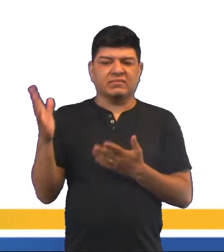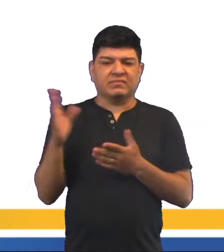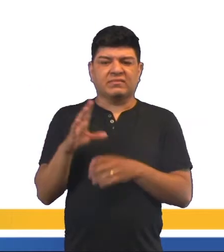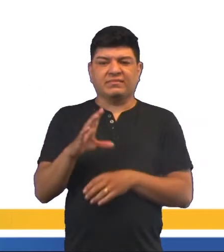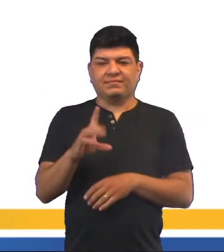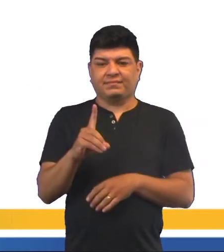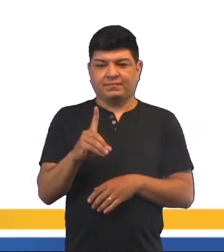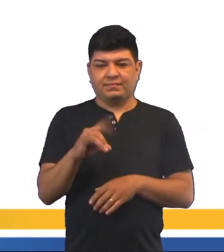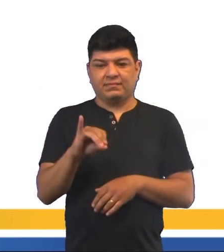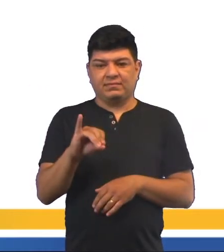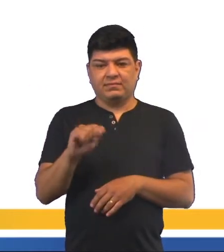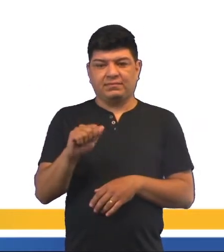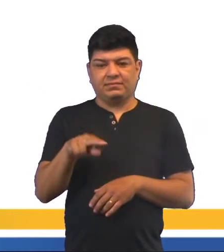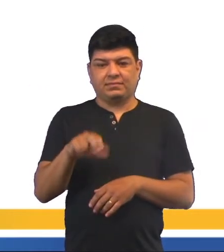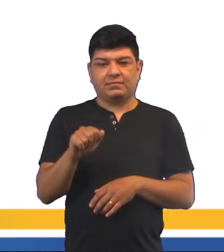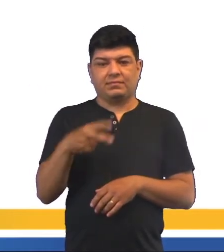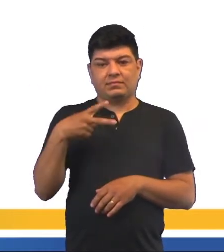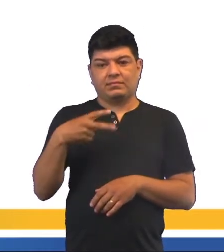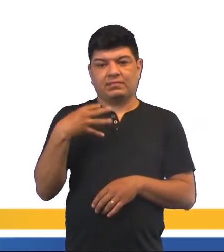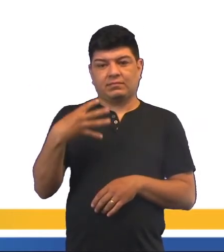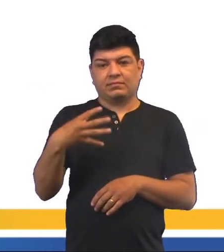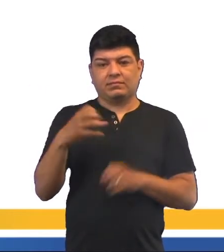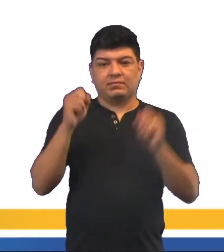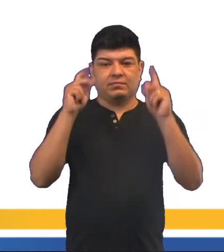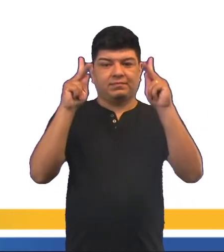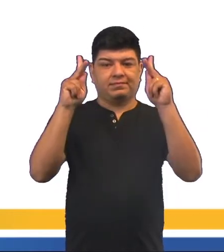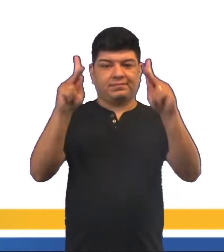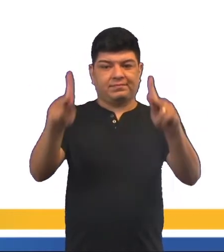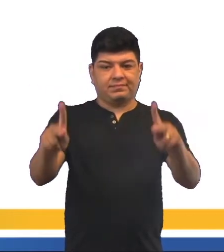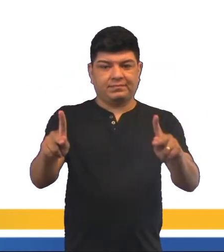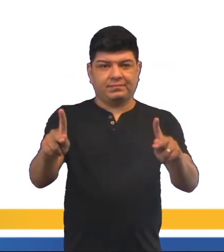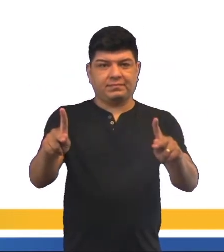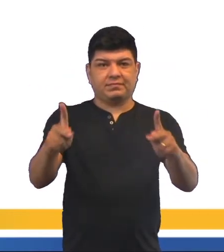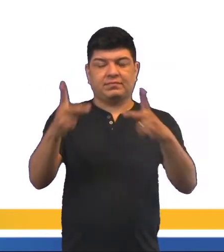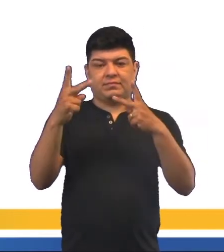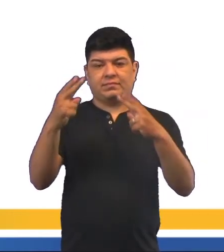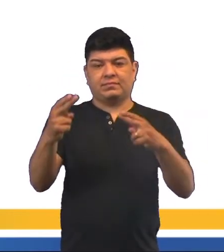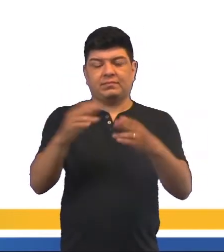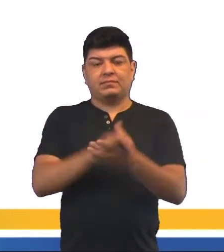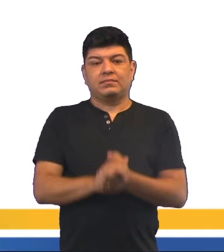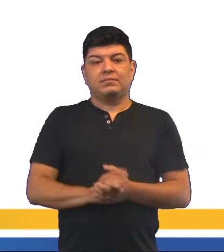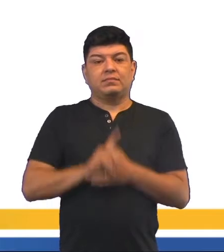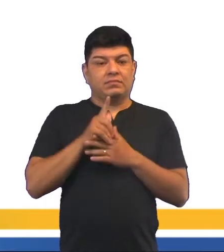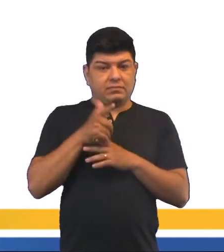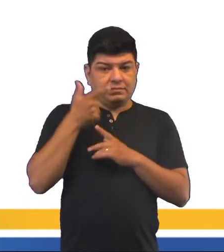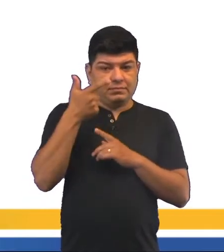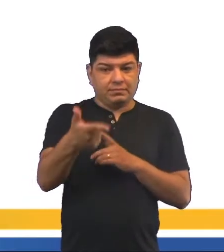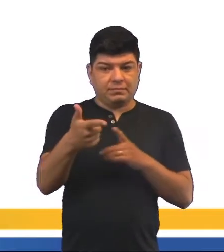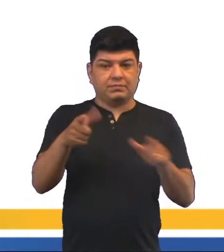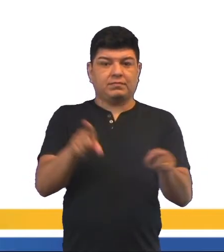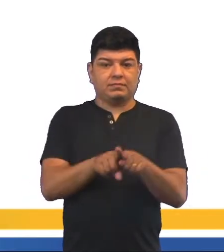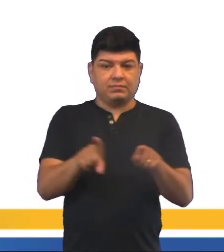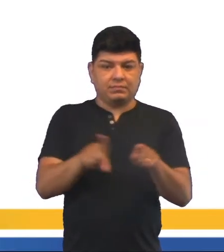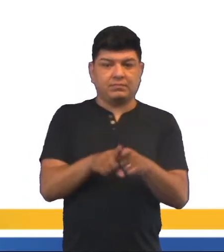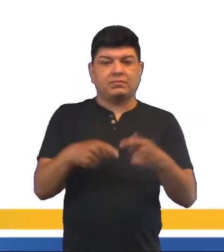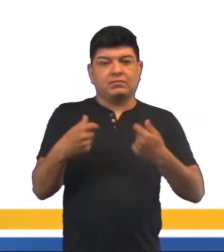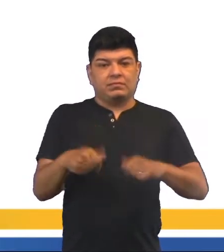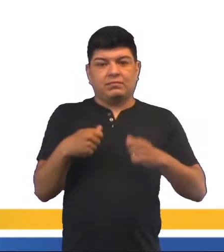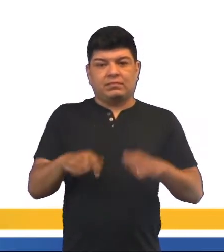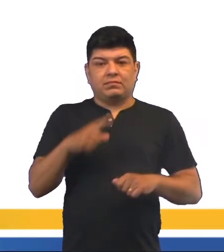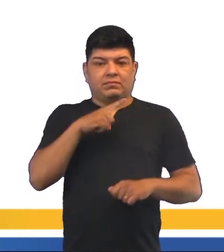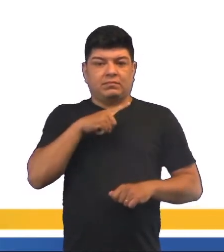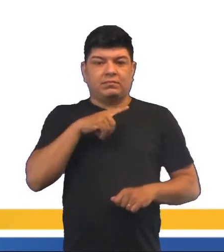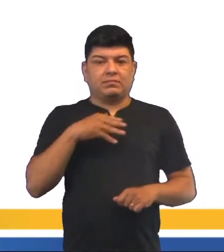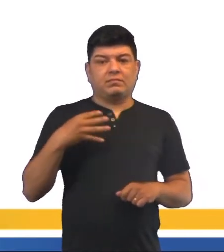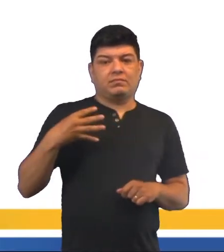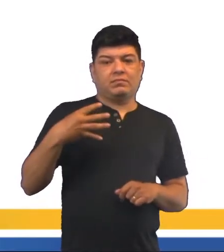de Diana, eu tenho 2, 4. Ok, proporcionalidade certa. Então, nos outros também eu vou ter que ter 4 nas